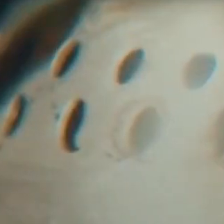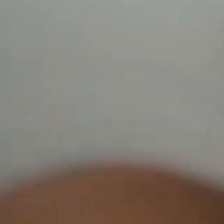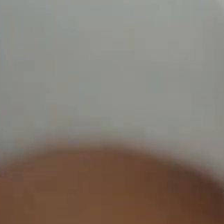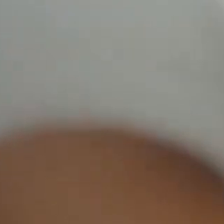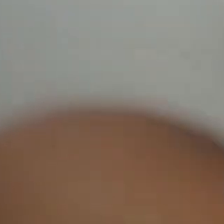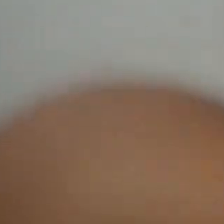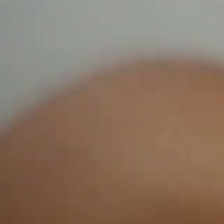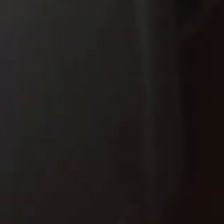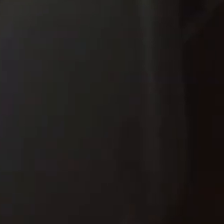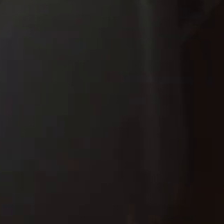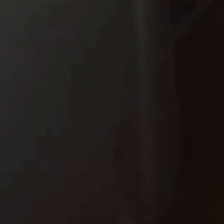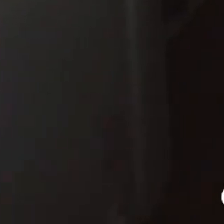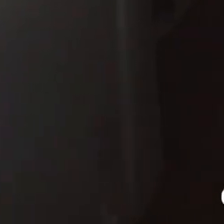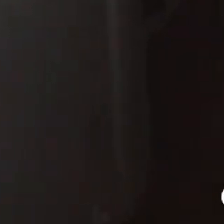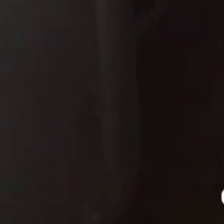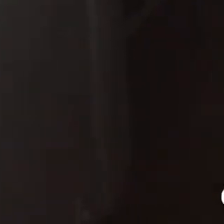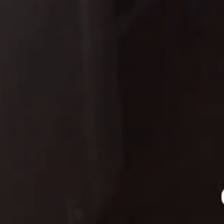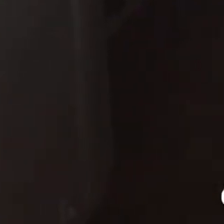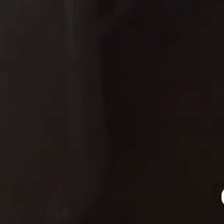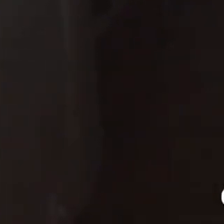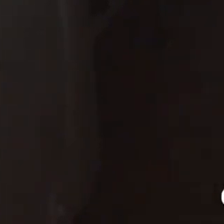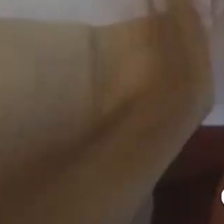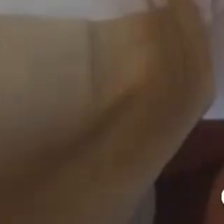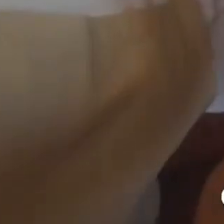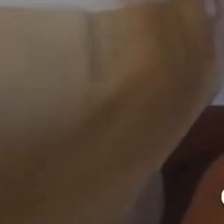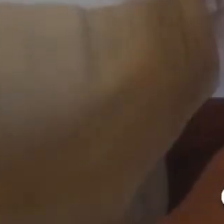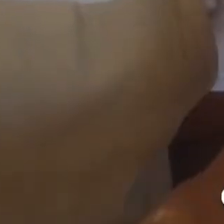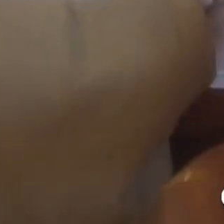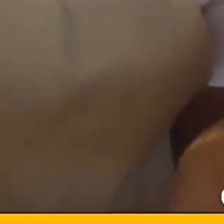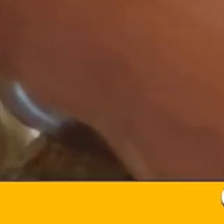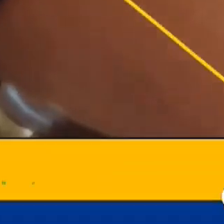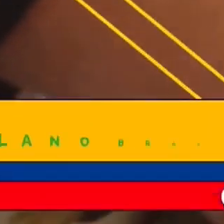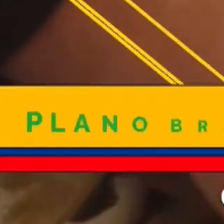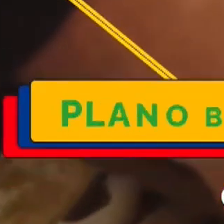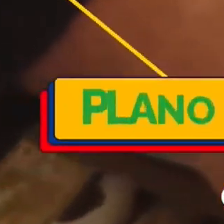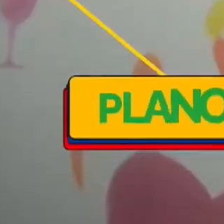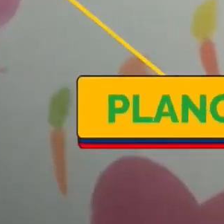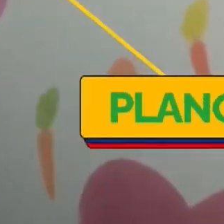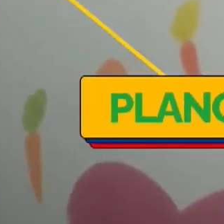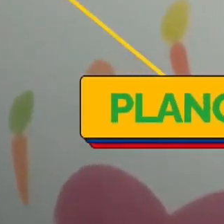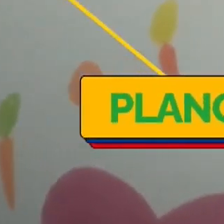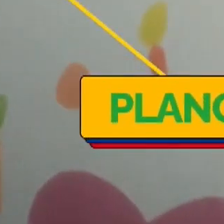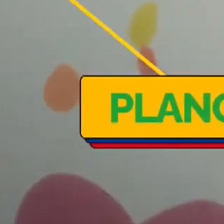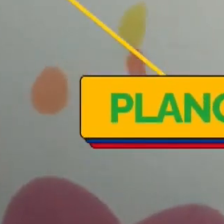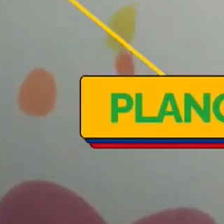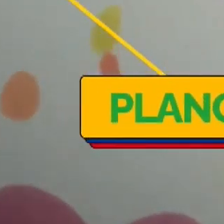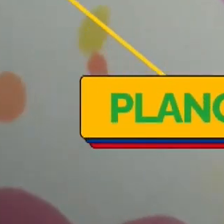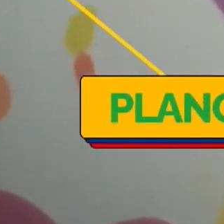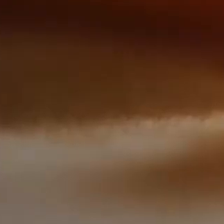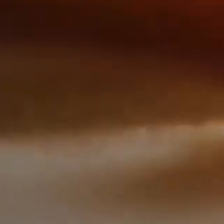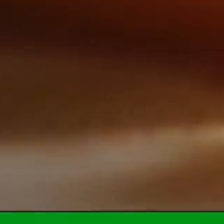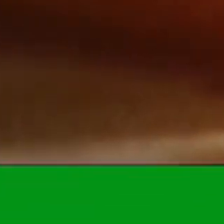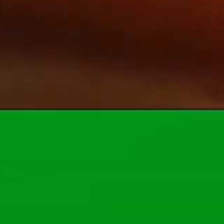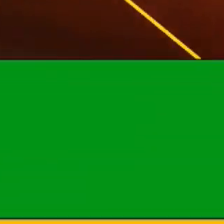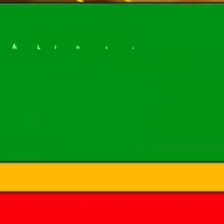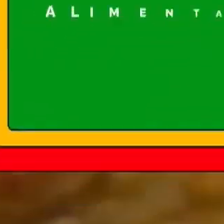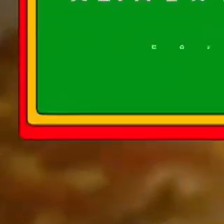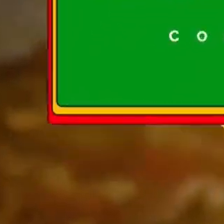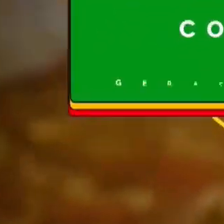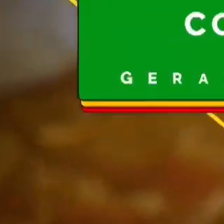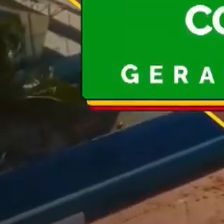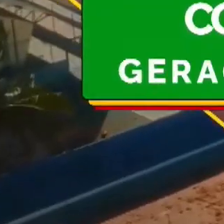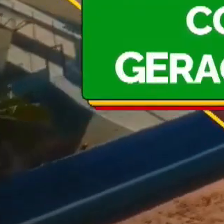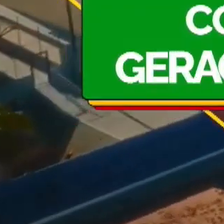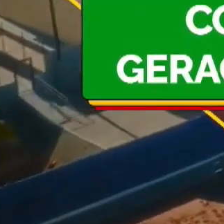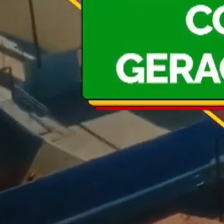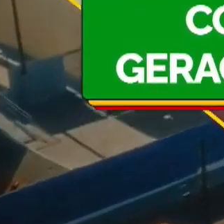compromisso de combater a desigualdade e assegurar 3 refeições ao dia para a população com o Plano Brasil Sem Fome, que garante